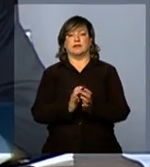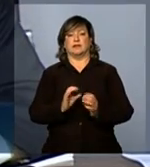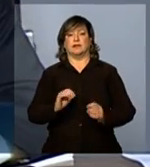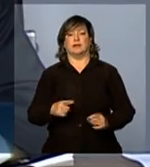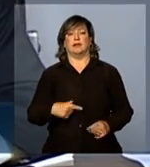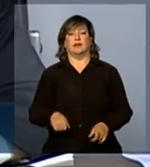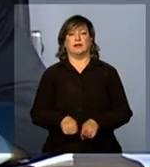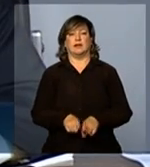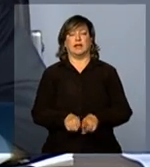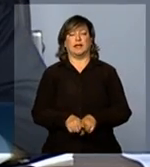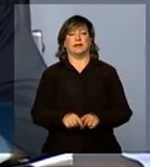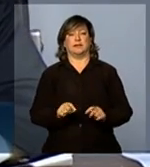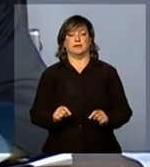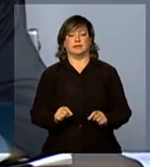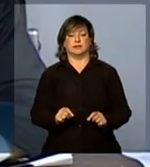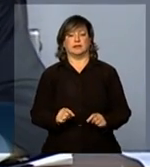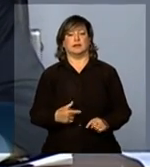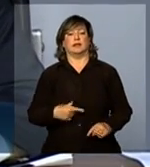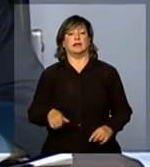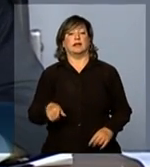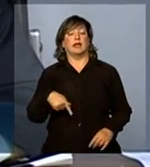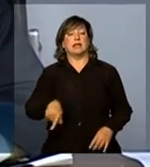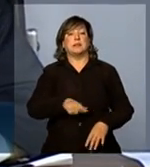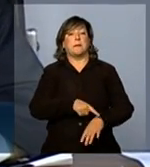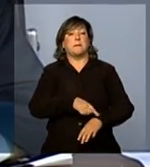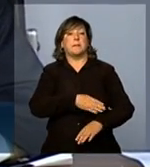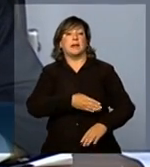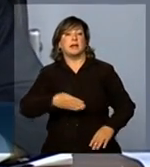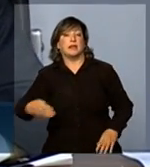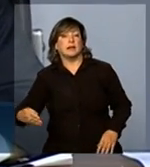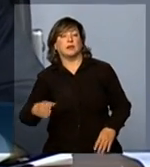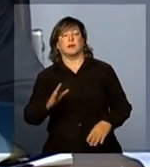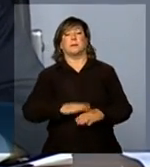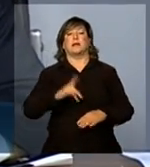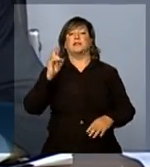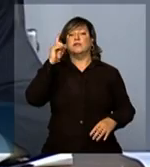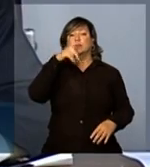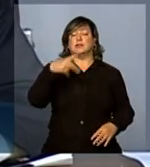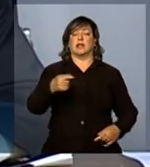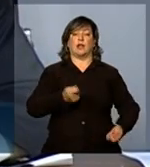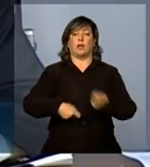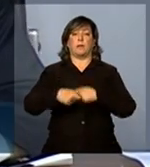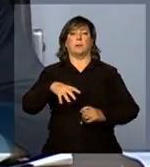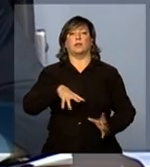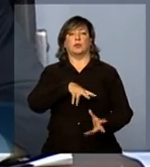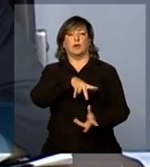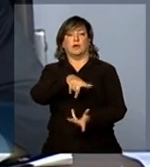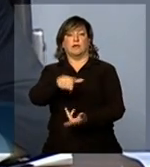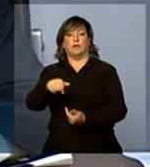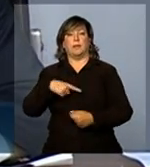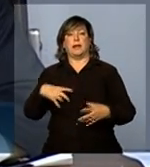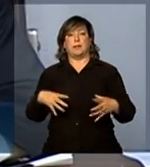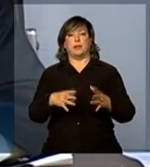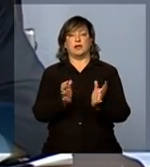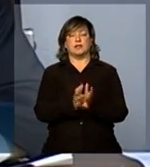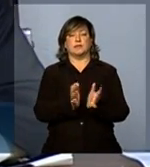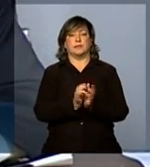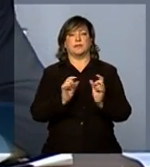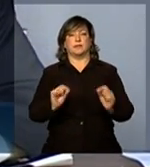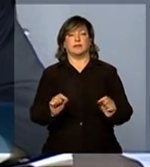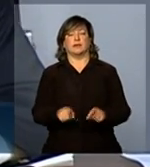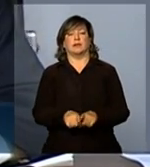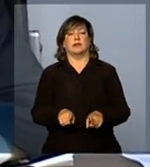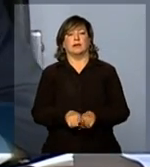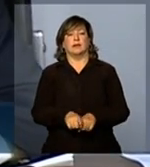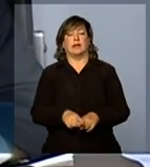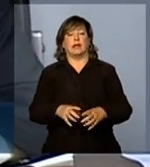indústria possa sobreviver a esse período mais difícil da economia mundial, né, a indústria